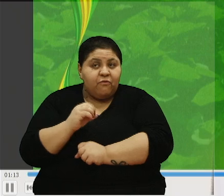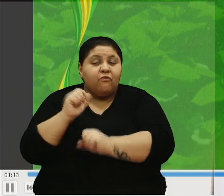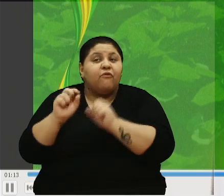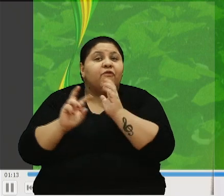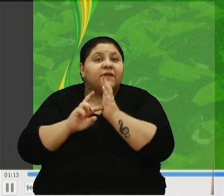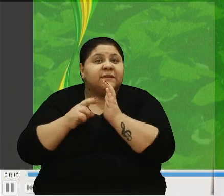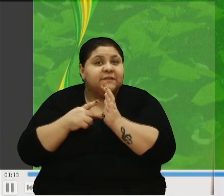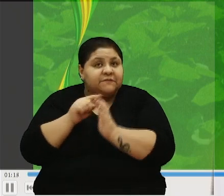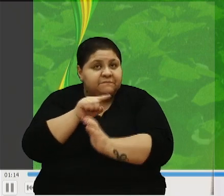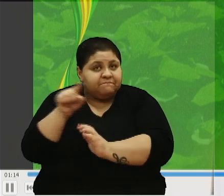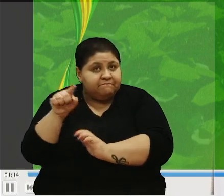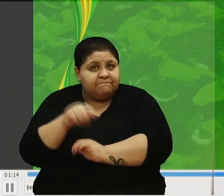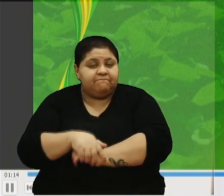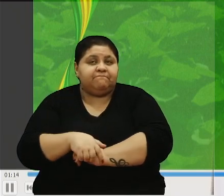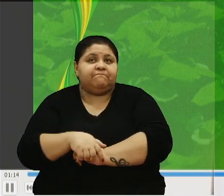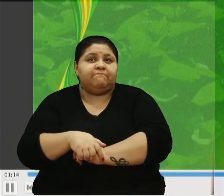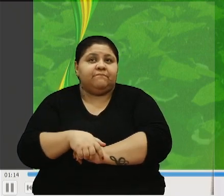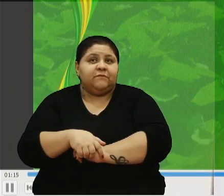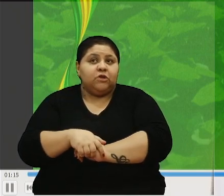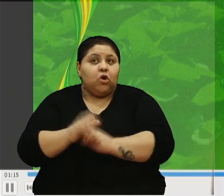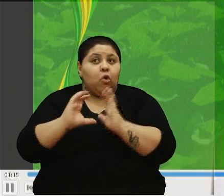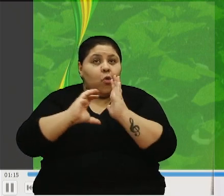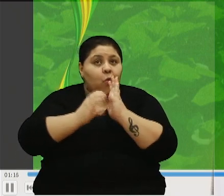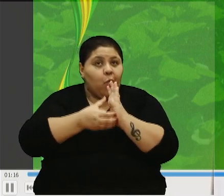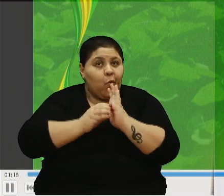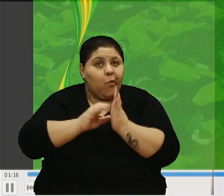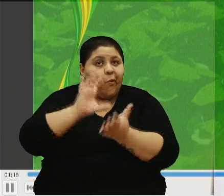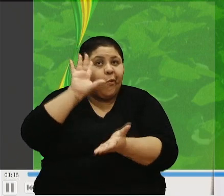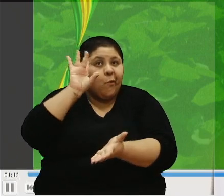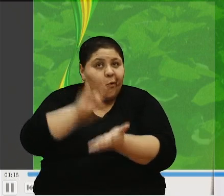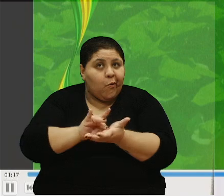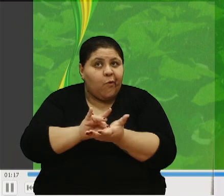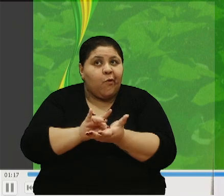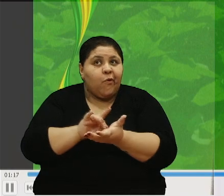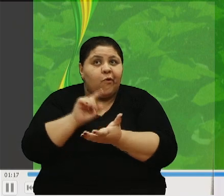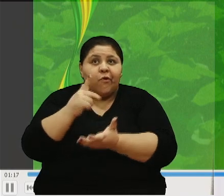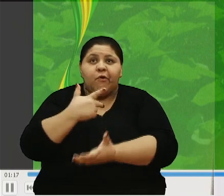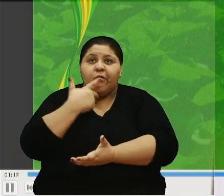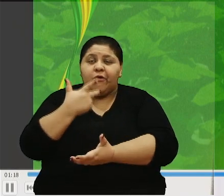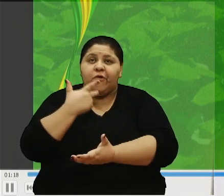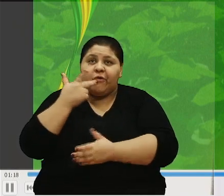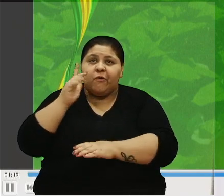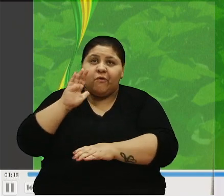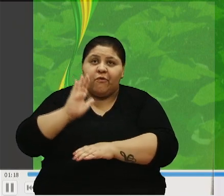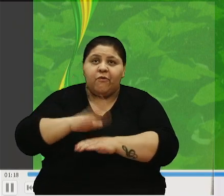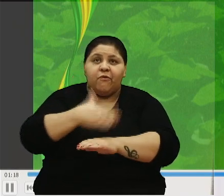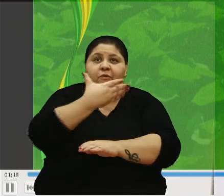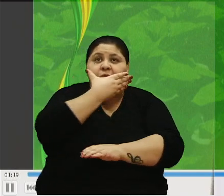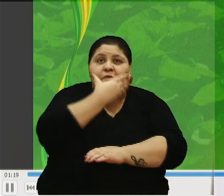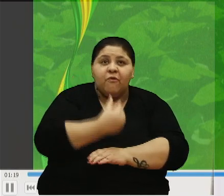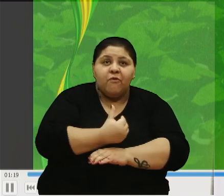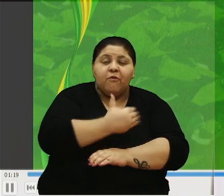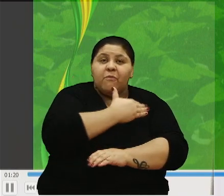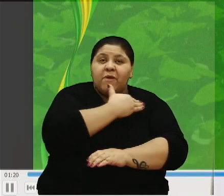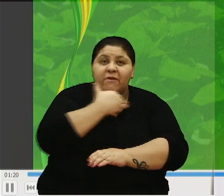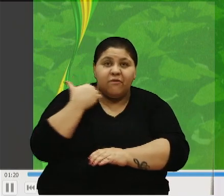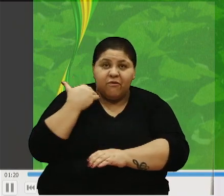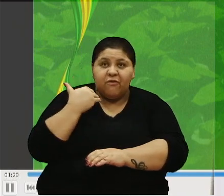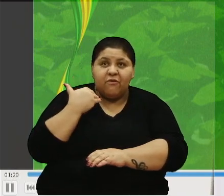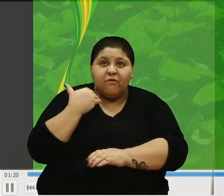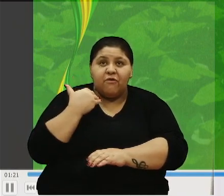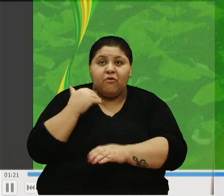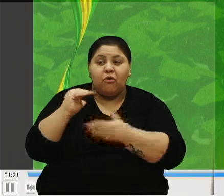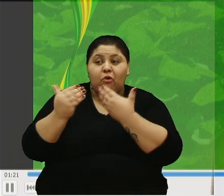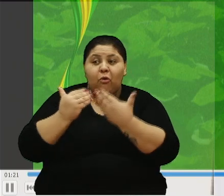meus caros, mesmo com dados conservadores, estamos falando de mais homens mortos por parceiras do que